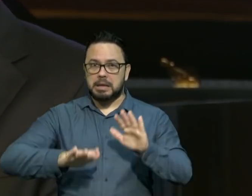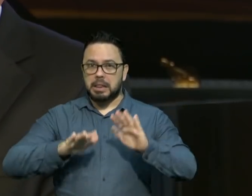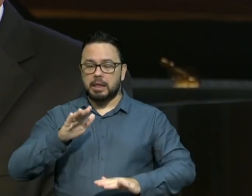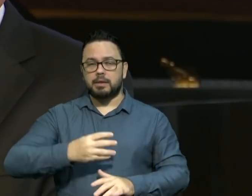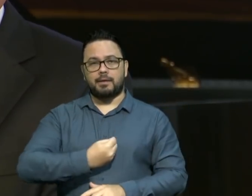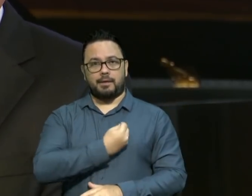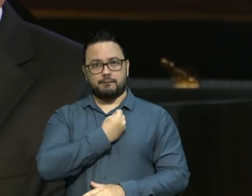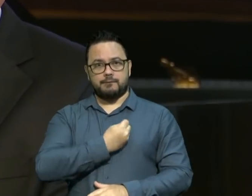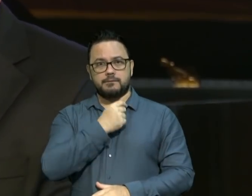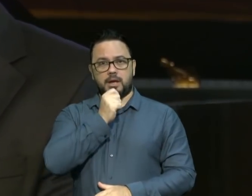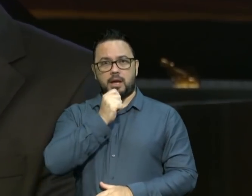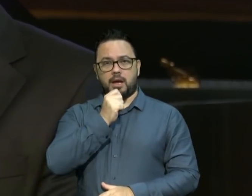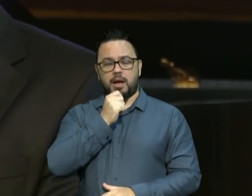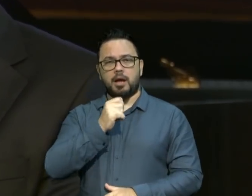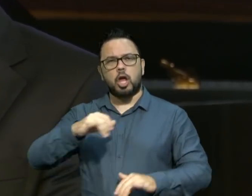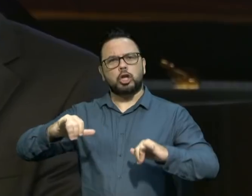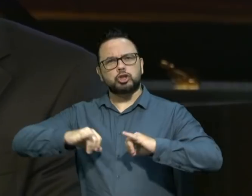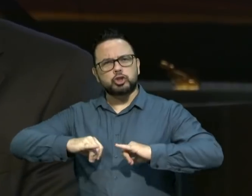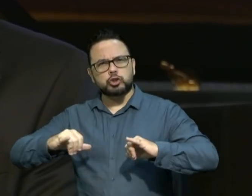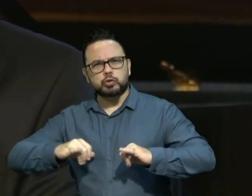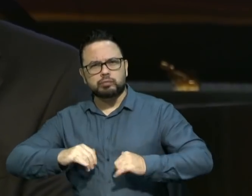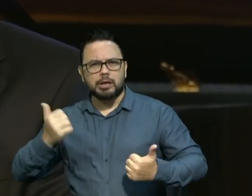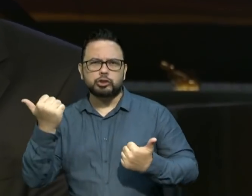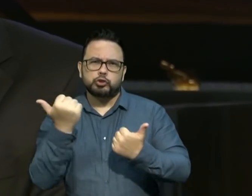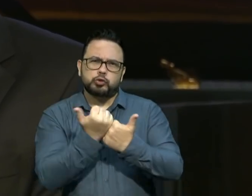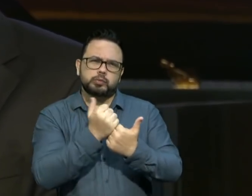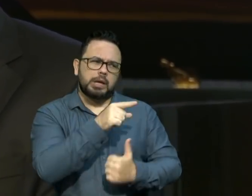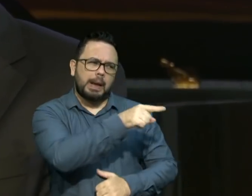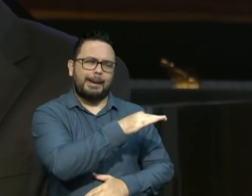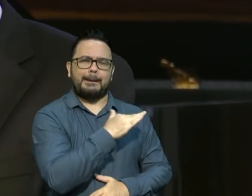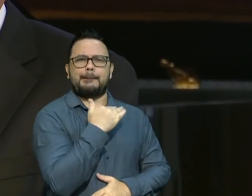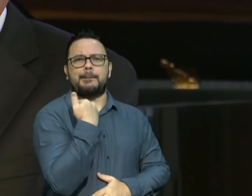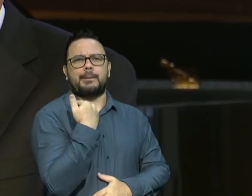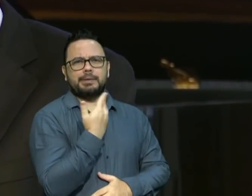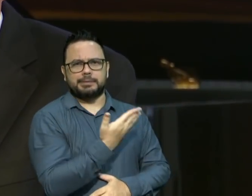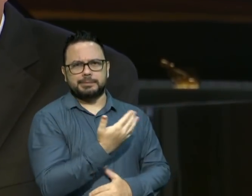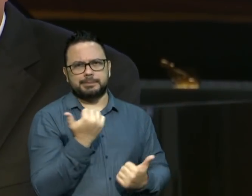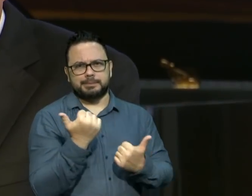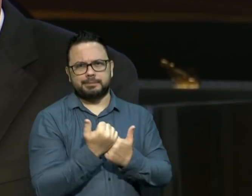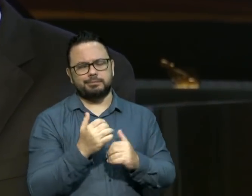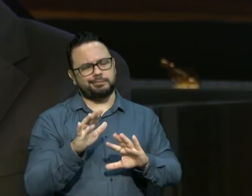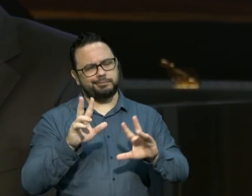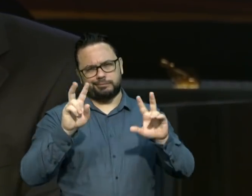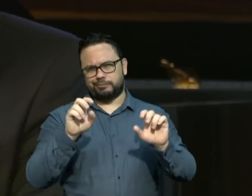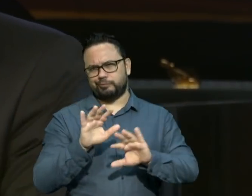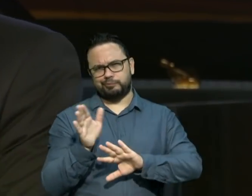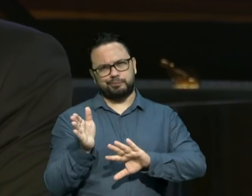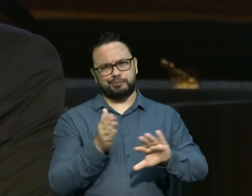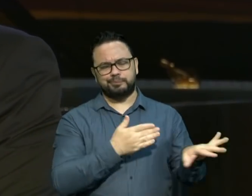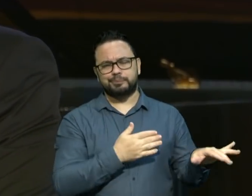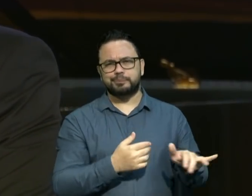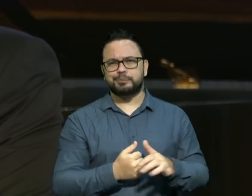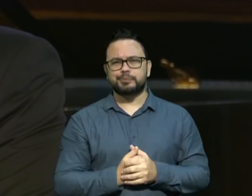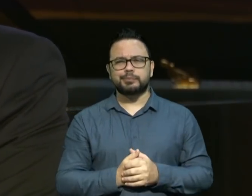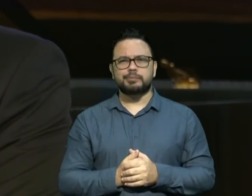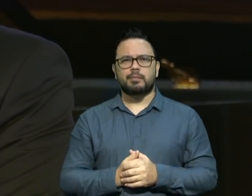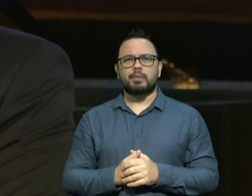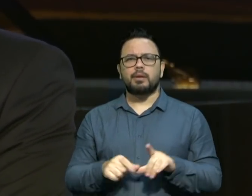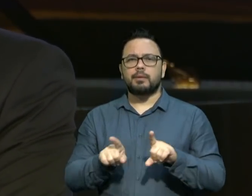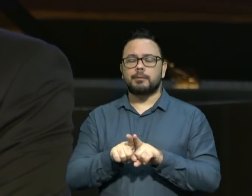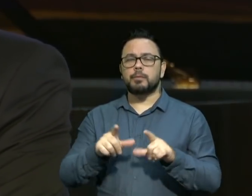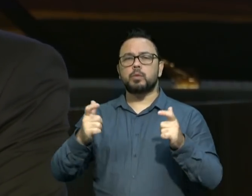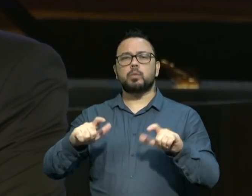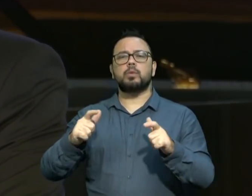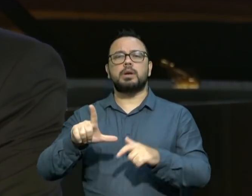familiares que haviam morrido Oração pelos mortos tantas coisas que não é o caso de a gente entrar nisso e o o outro lugar